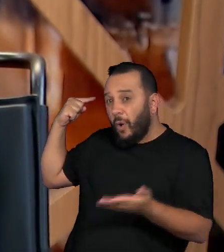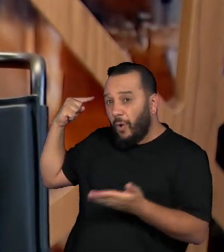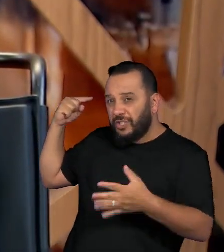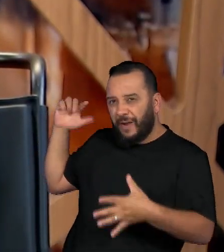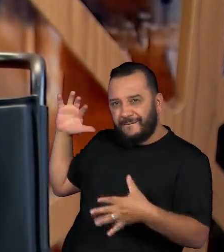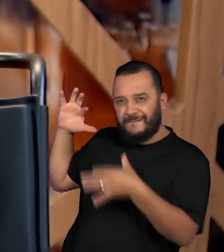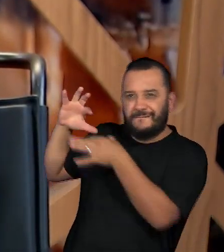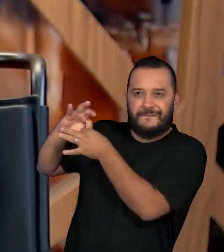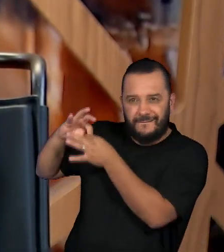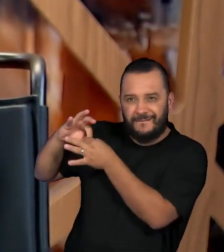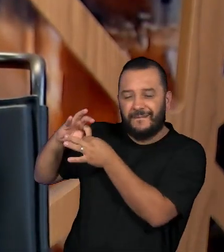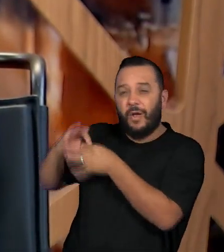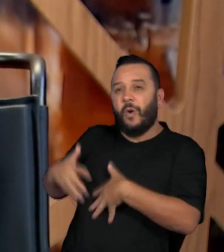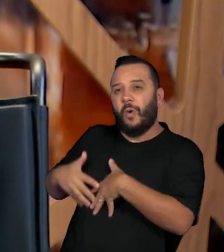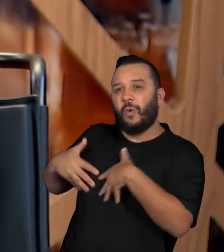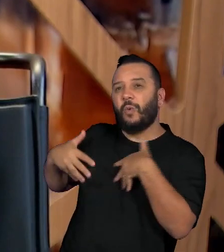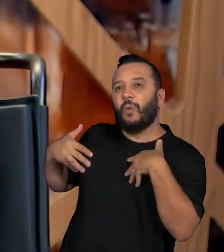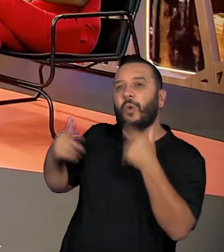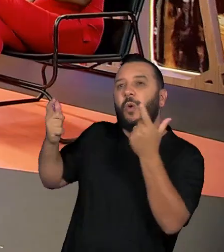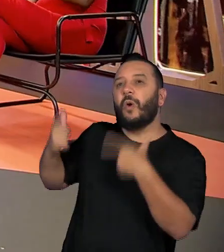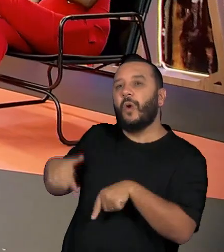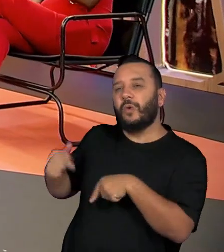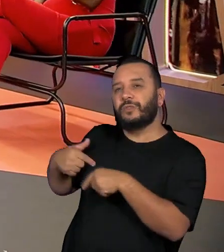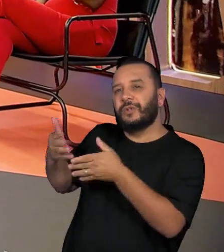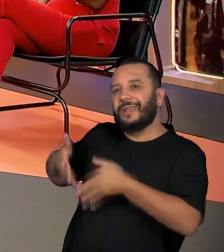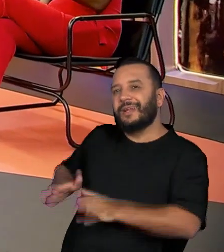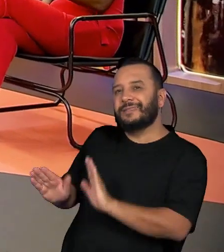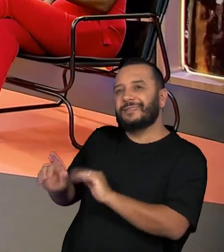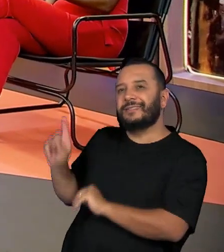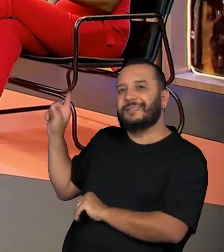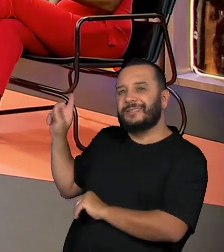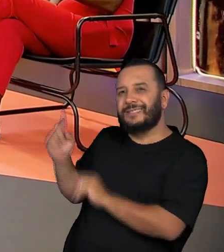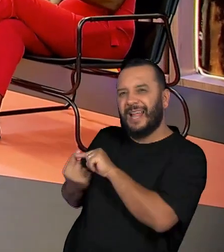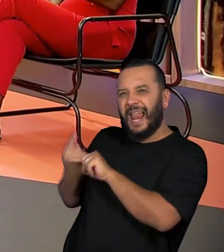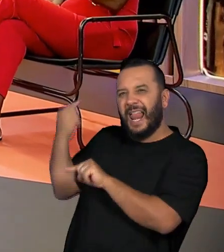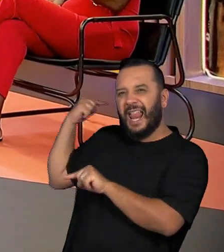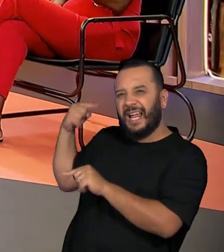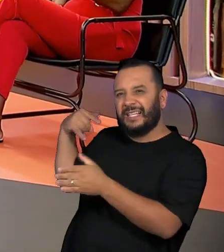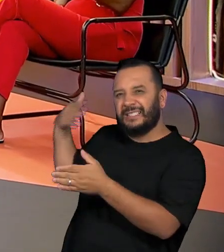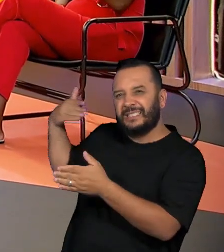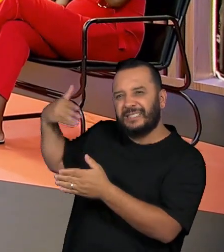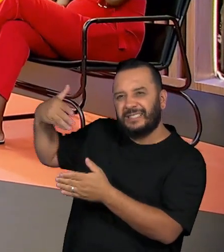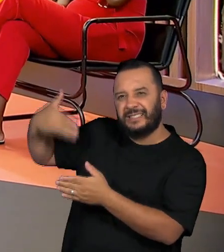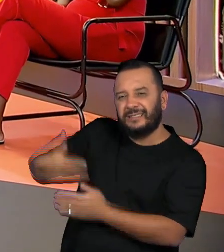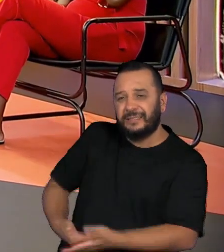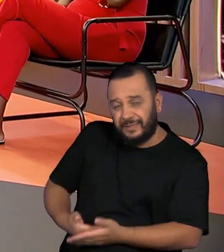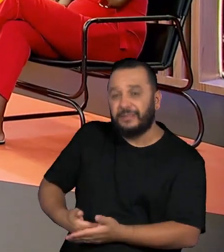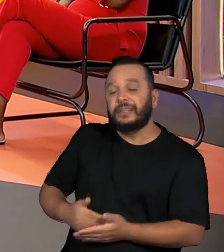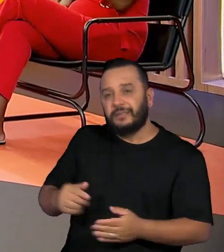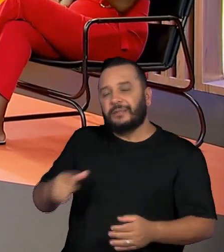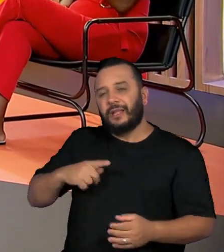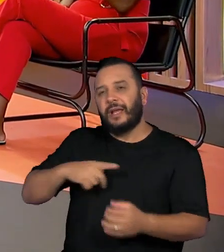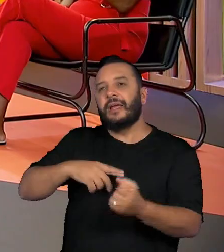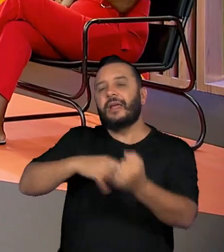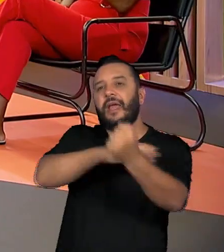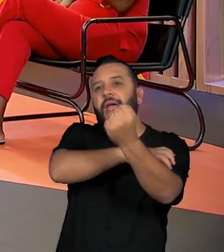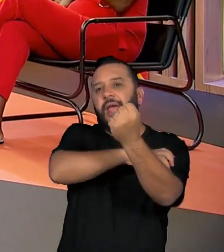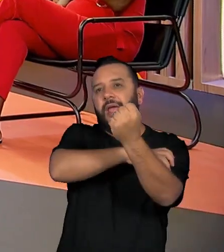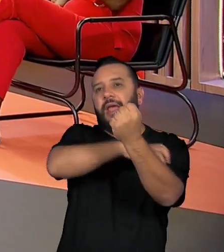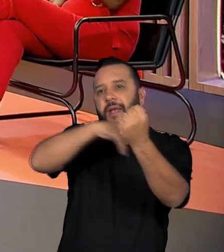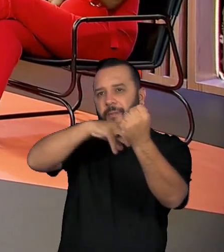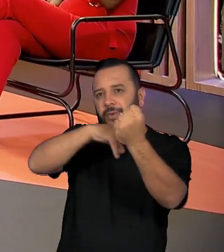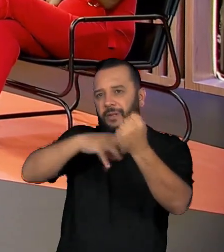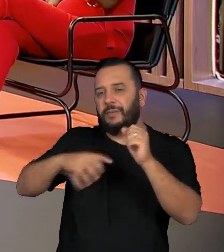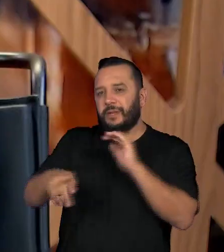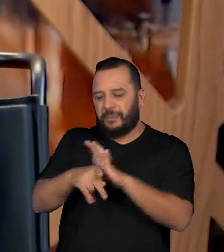onde a gente veio, né? Então, o empoderamento estético, né? Para mim, pessoalmente, foi a primeira